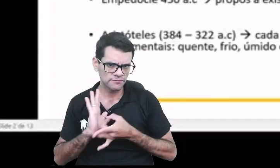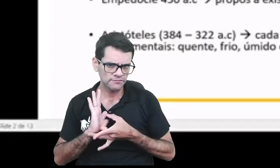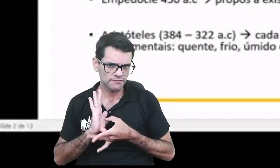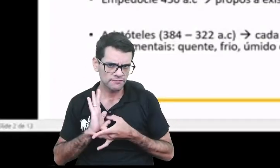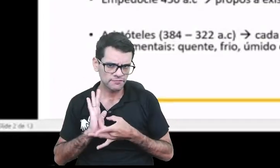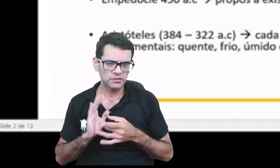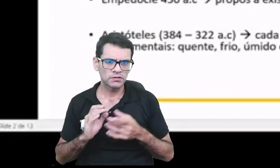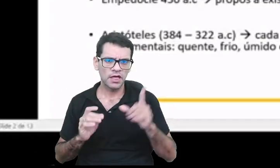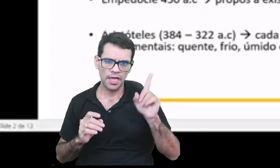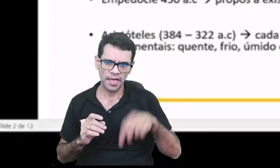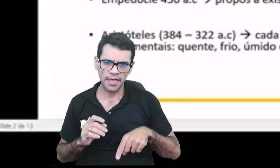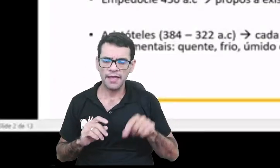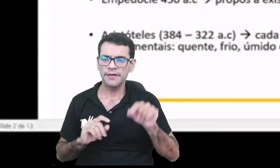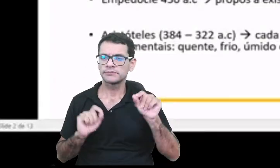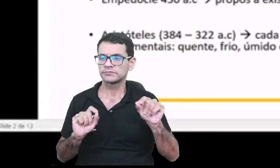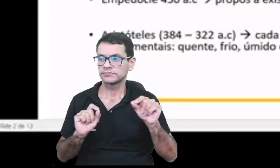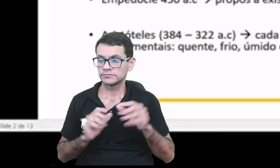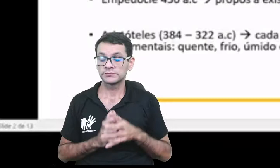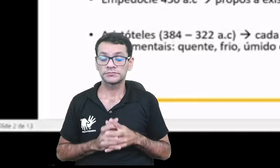com a civilização